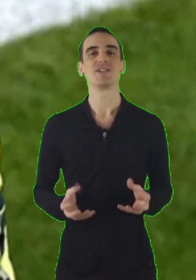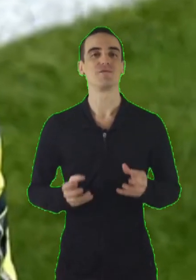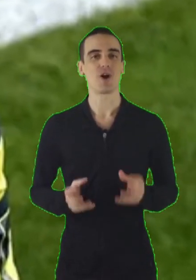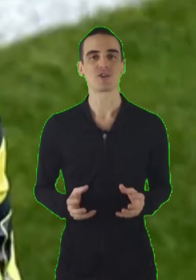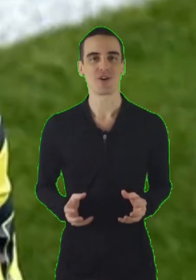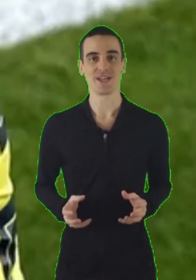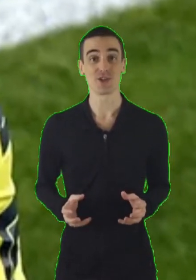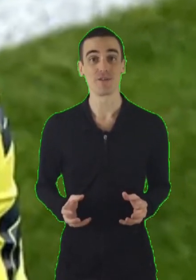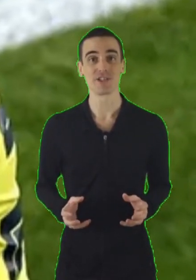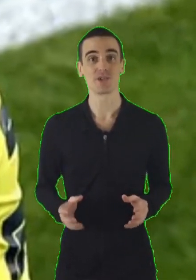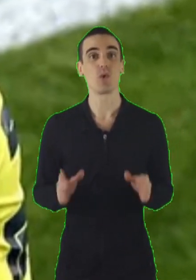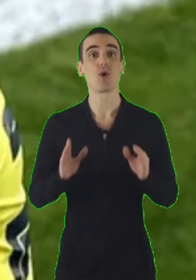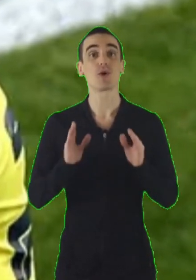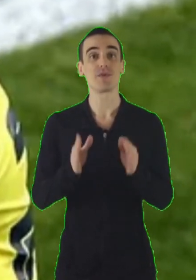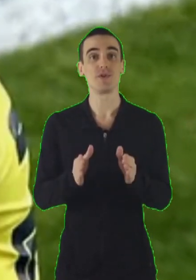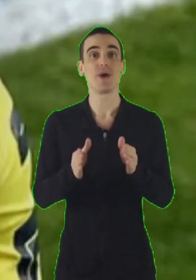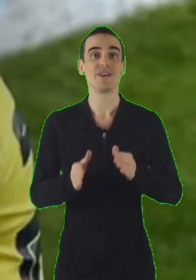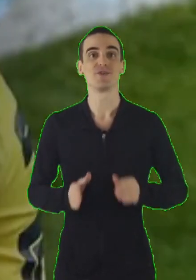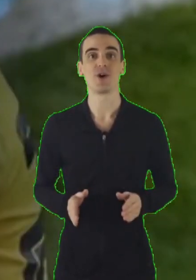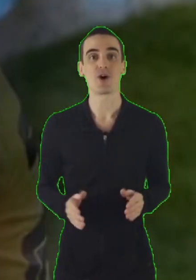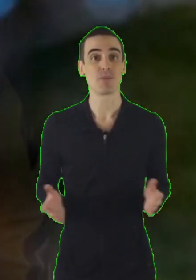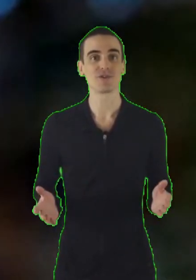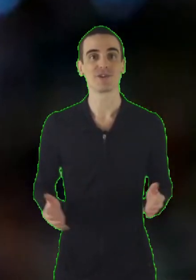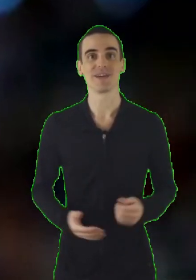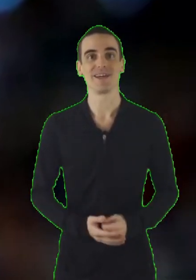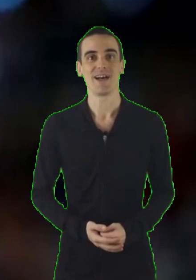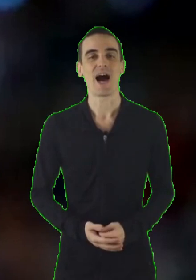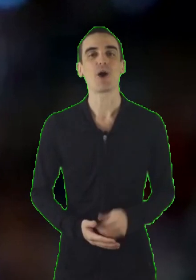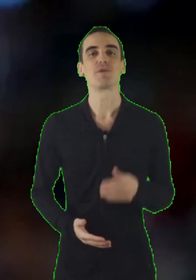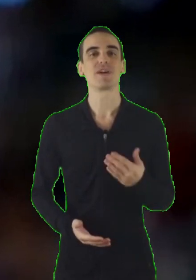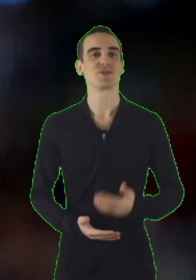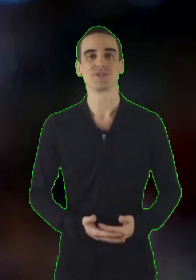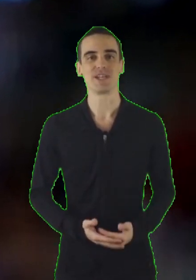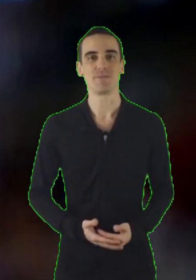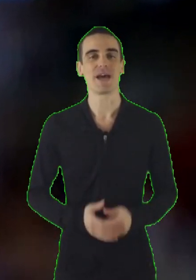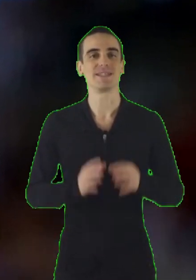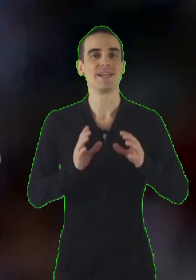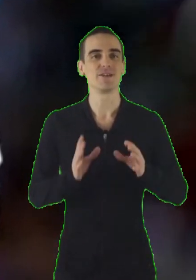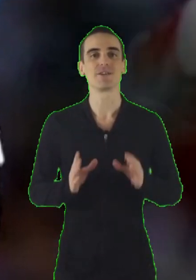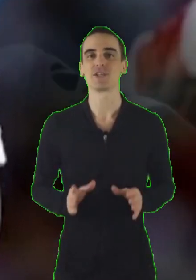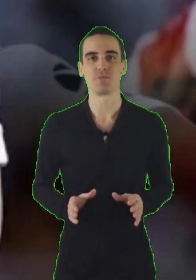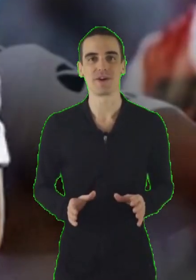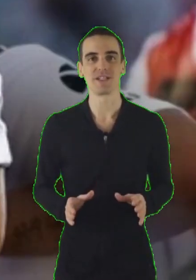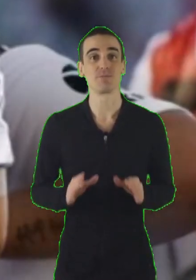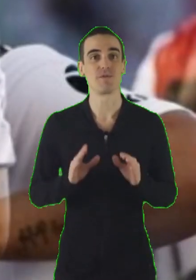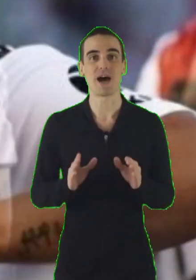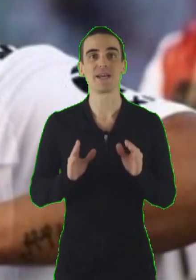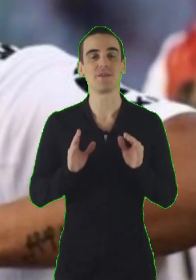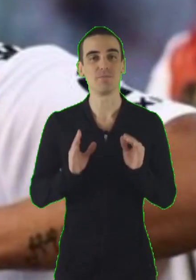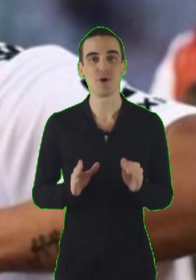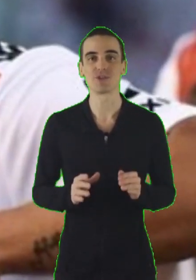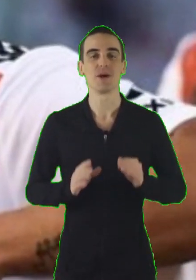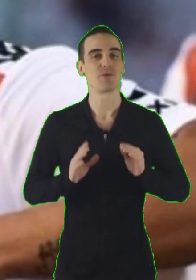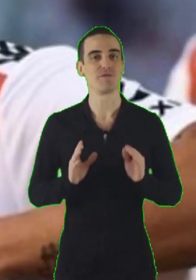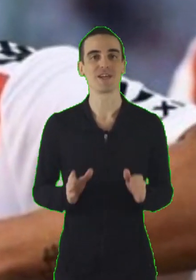desistiu do jogador e ainda busca soluções para contratá-lo. E aí, torcedor? Na sua opinião, vale o esforço da diretoria para a